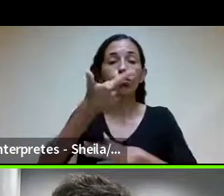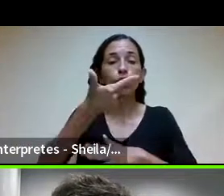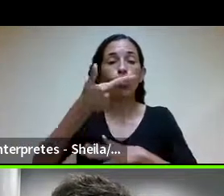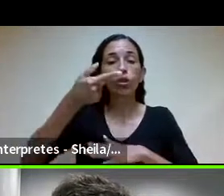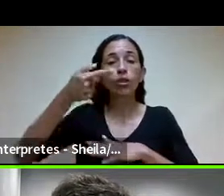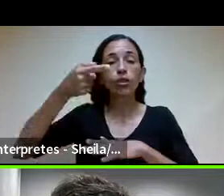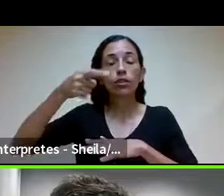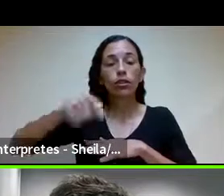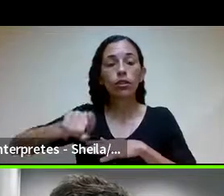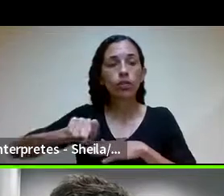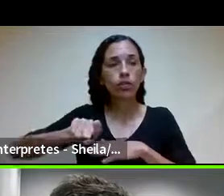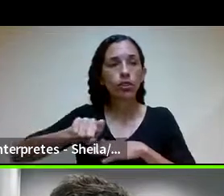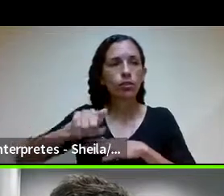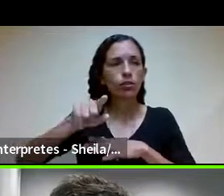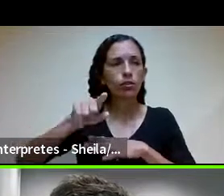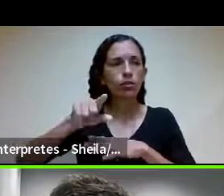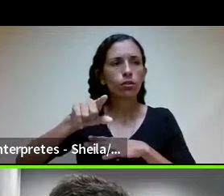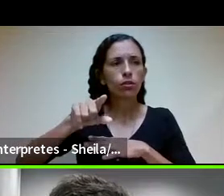o teto.